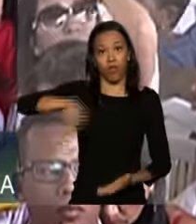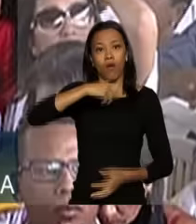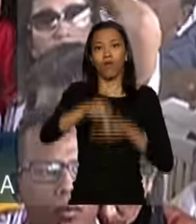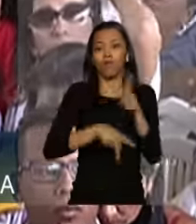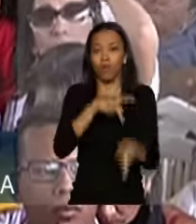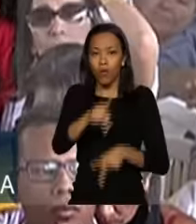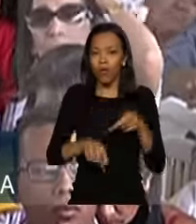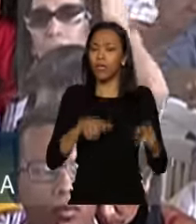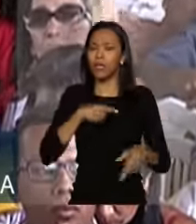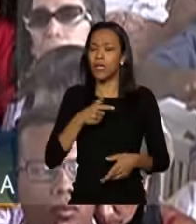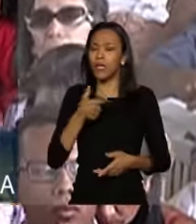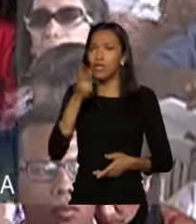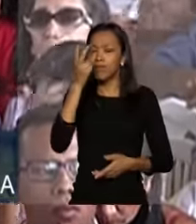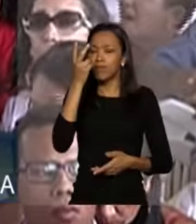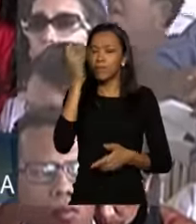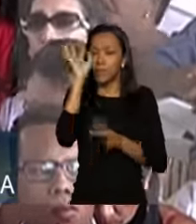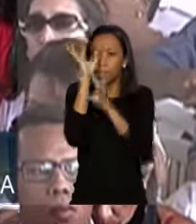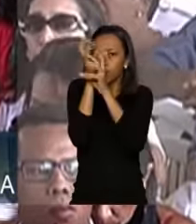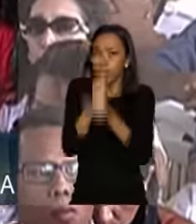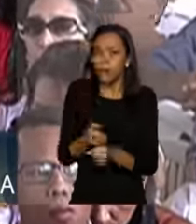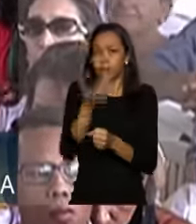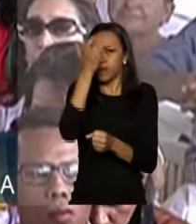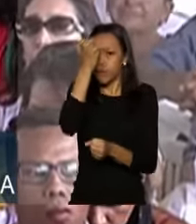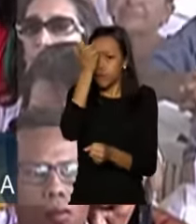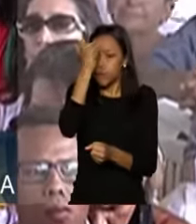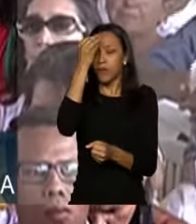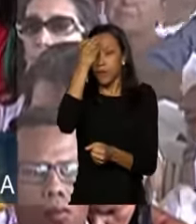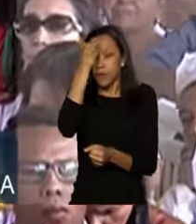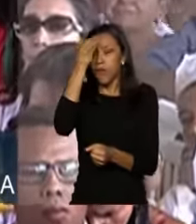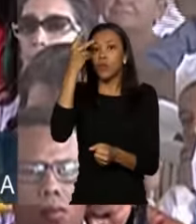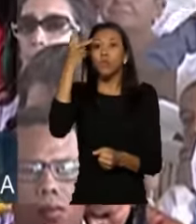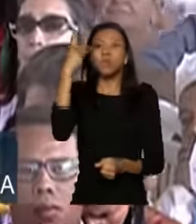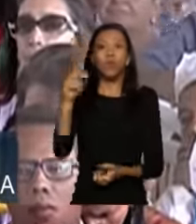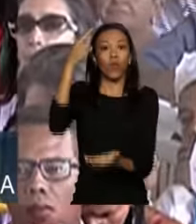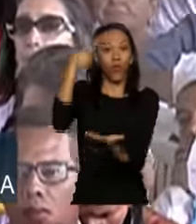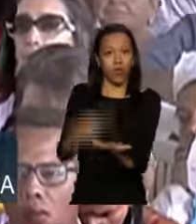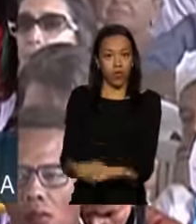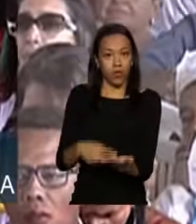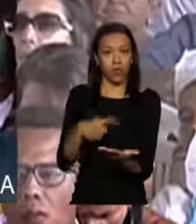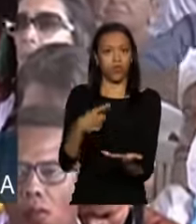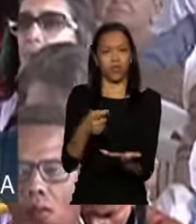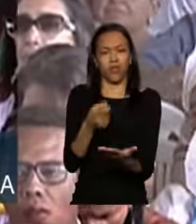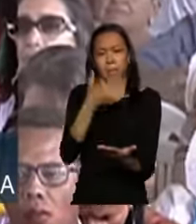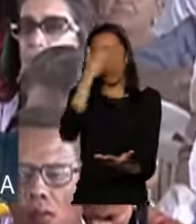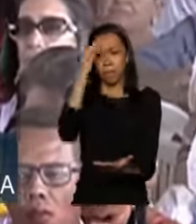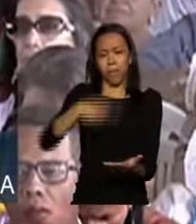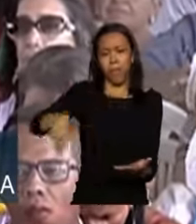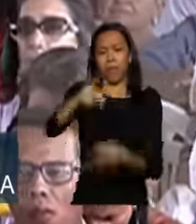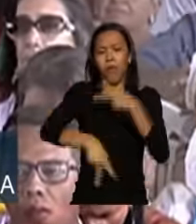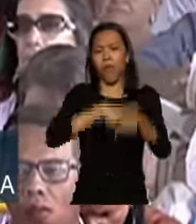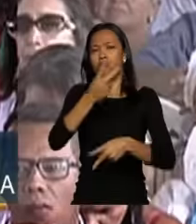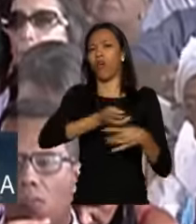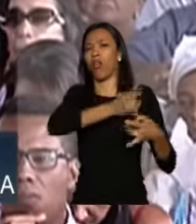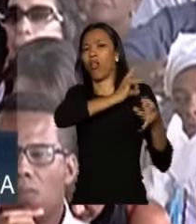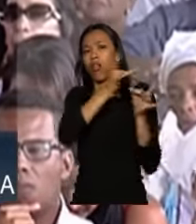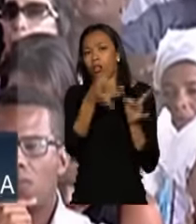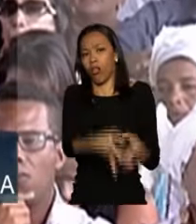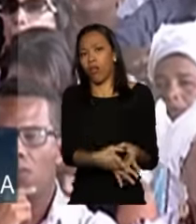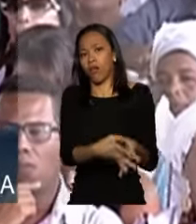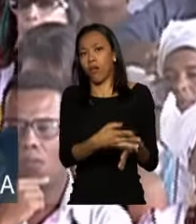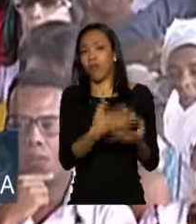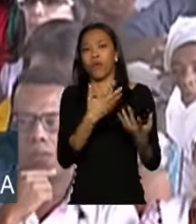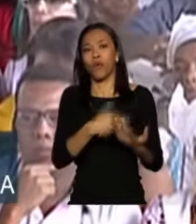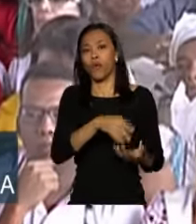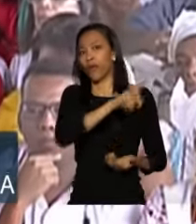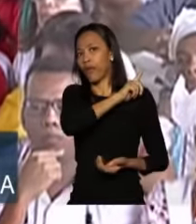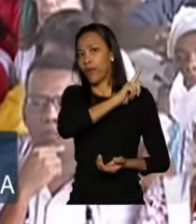tem na memória o seu compromisso com aqueles que foram abandonados durante décadas por governos